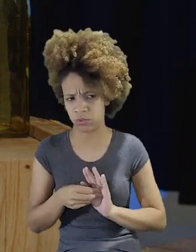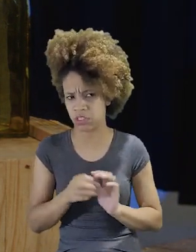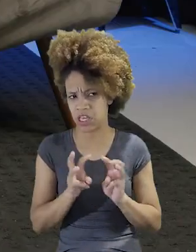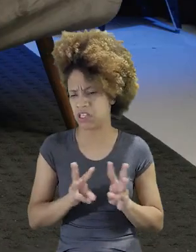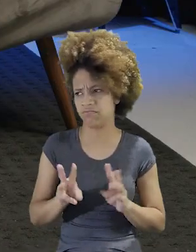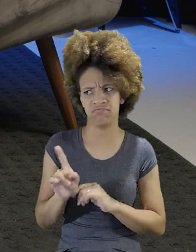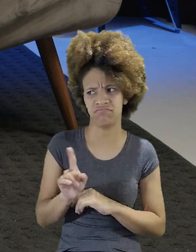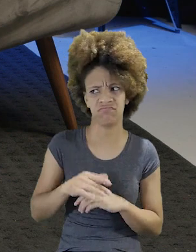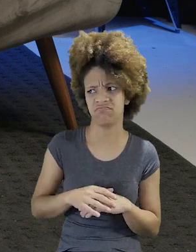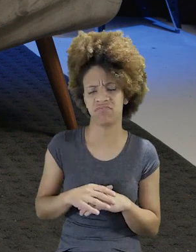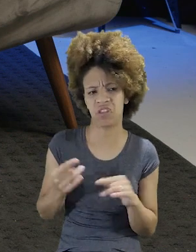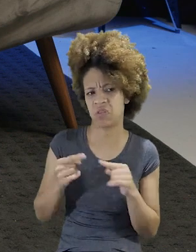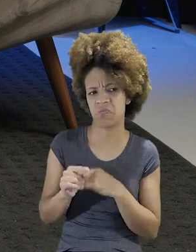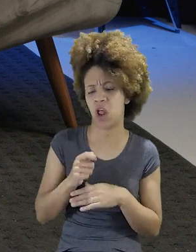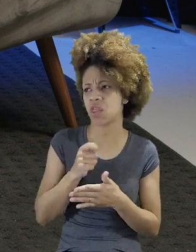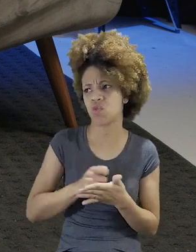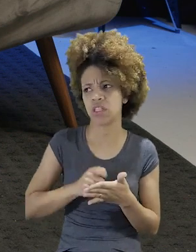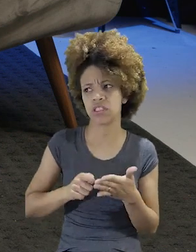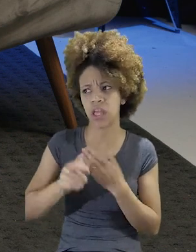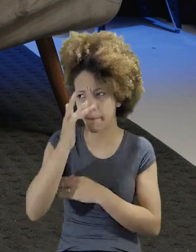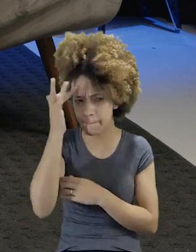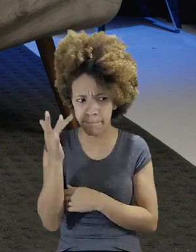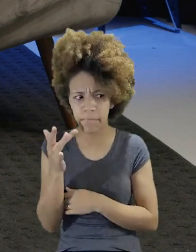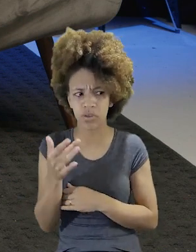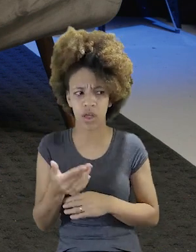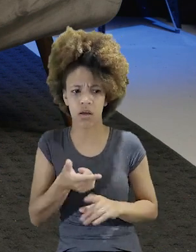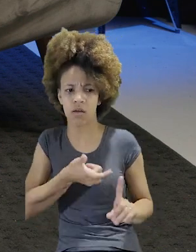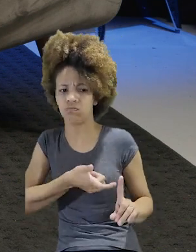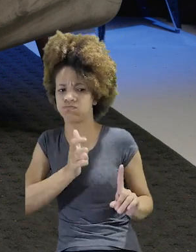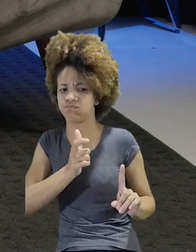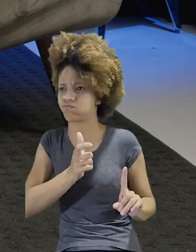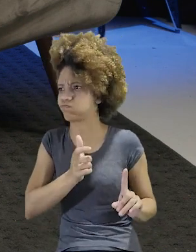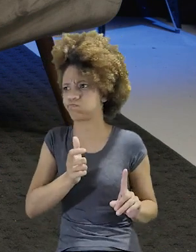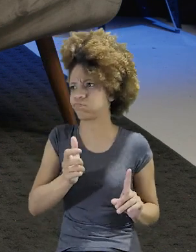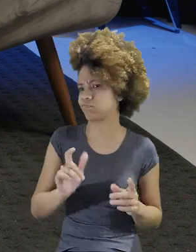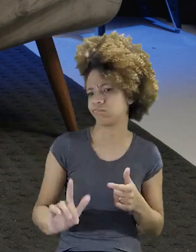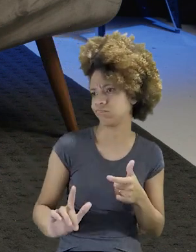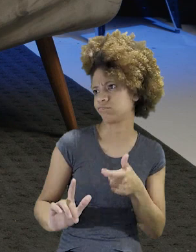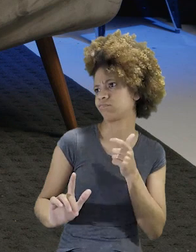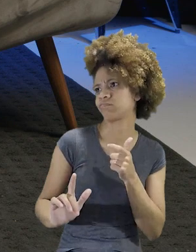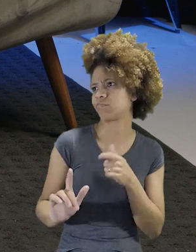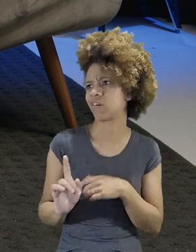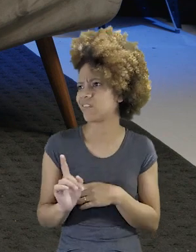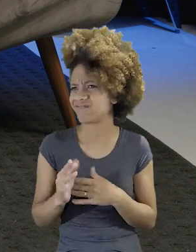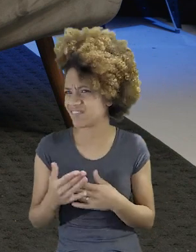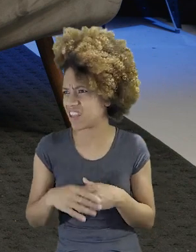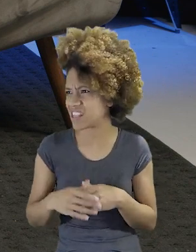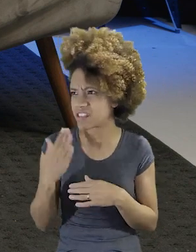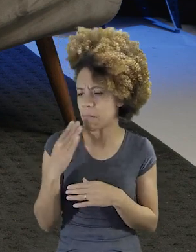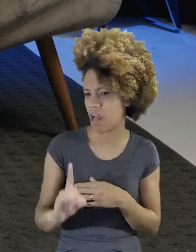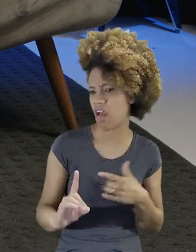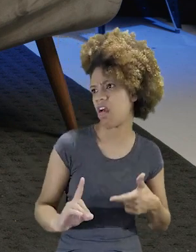de tudo que saem nesse site não estarem sendo escritas com a pessoa apontando a arma para cabeça da outra e